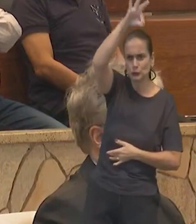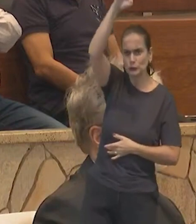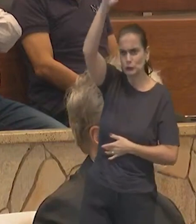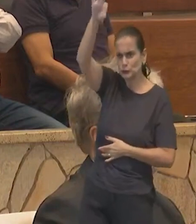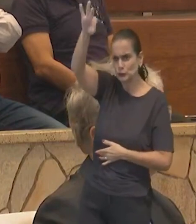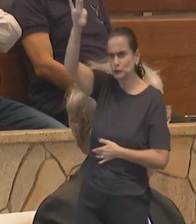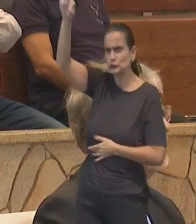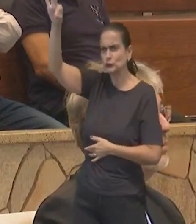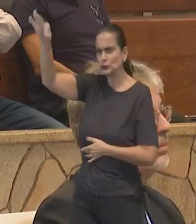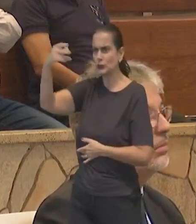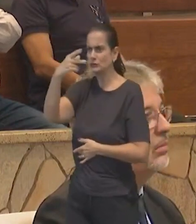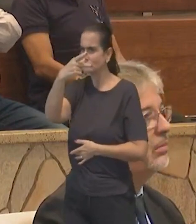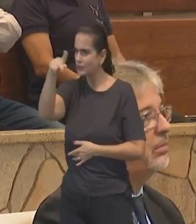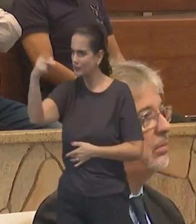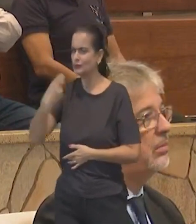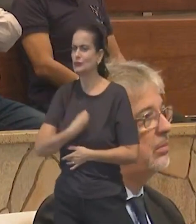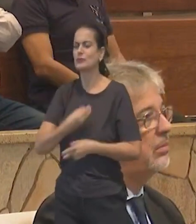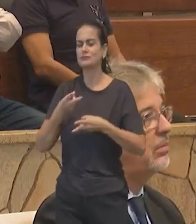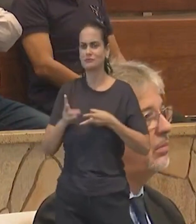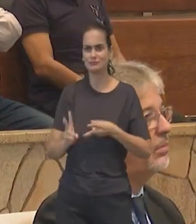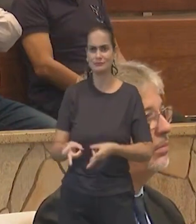em vós para sempre.